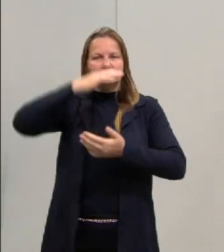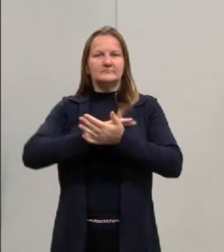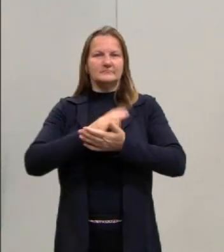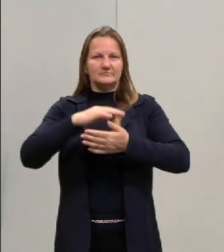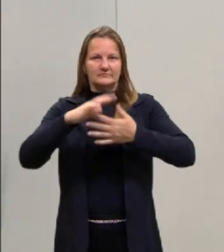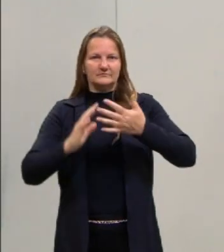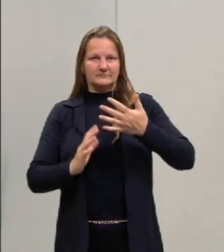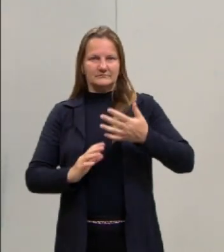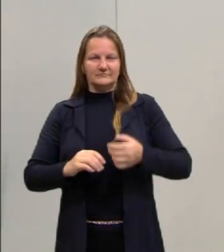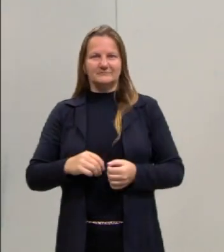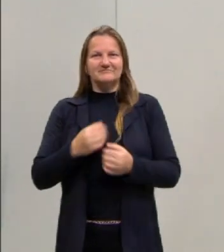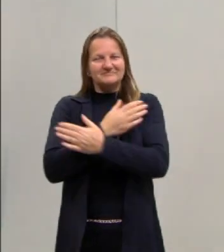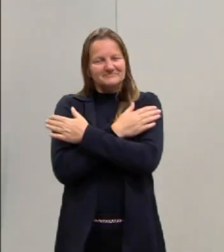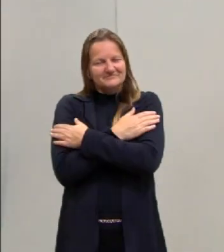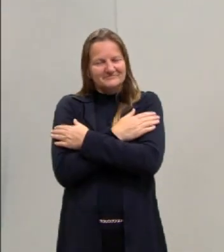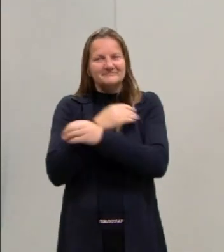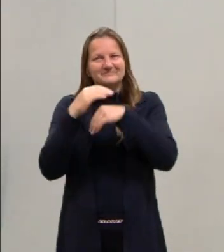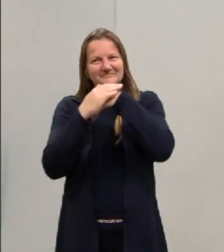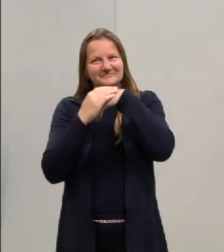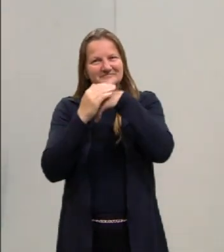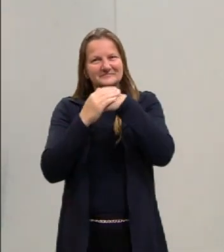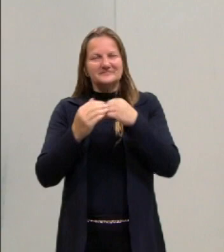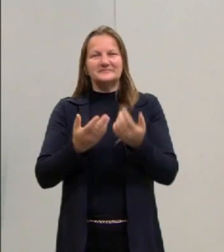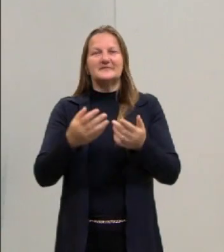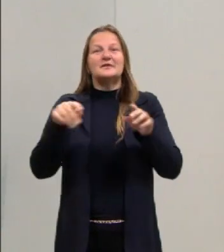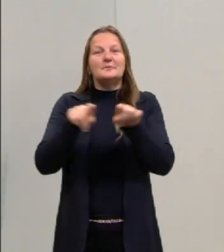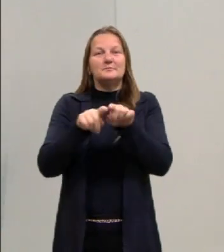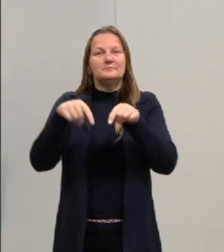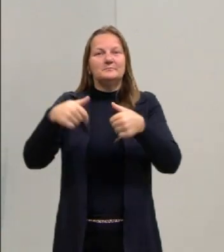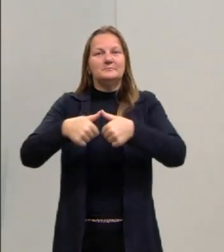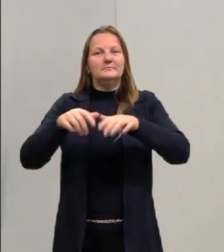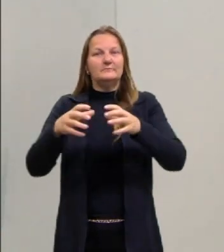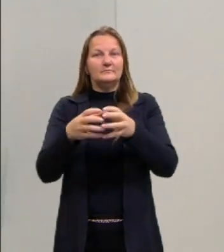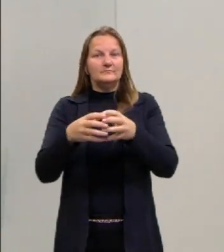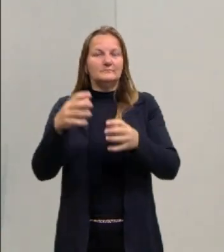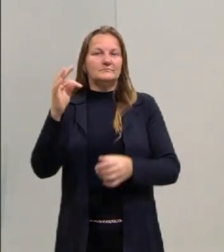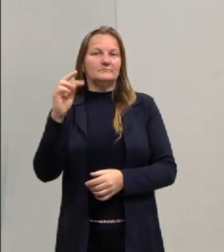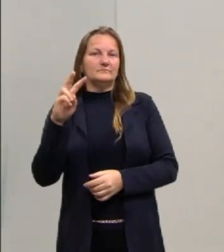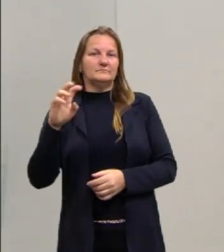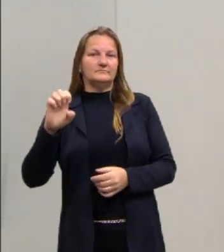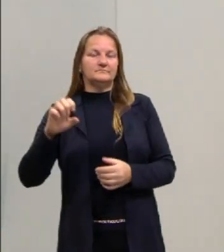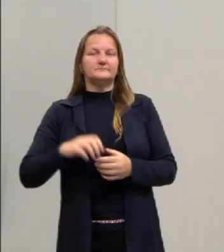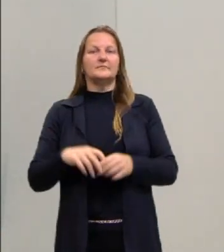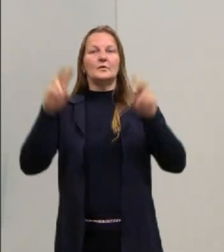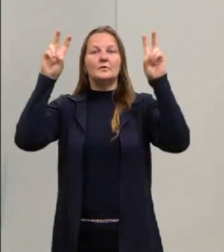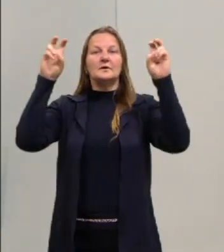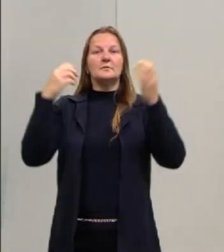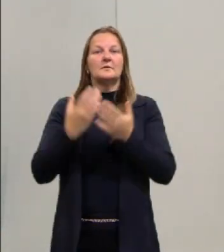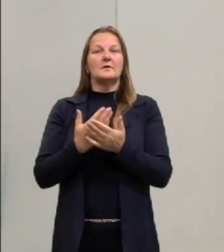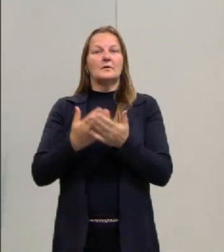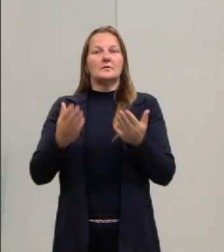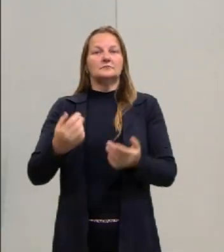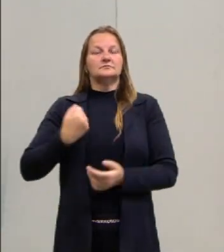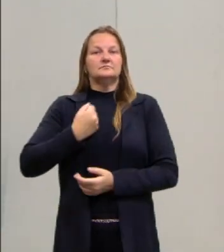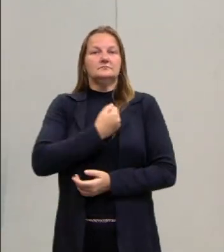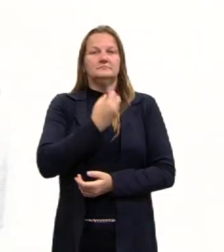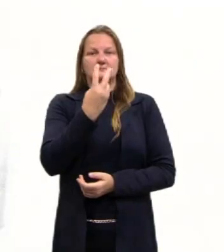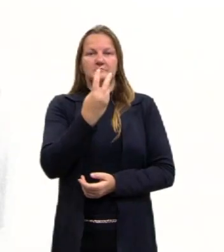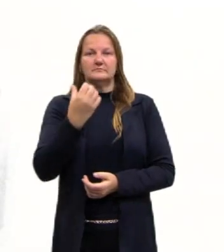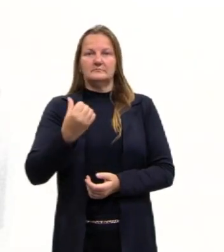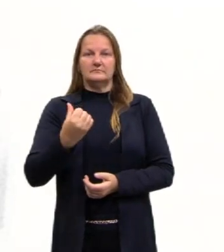Suzana mandar um abraço para elas para o pessoal aqui da TV e vamos falar agora do tema da nossa aula 26